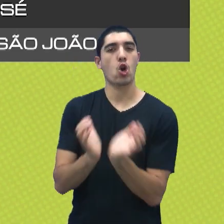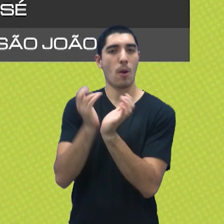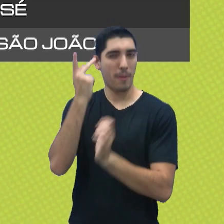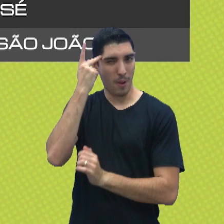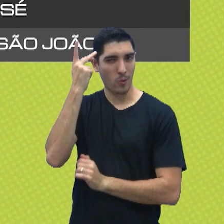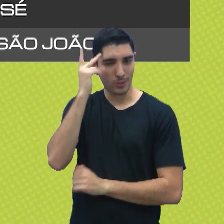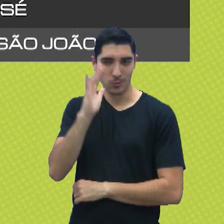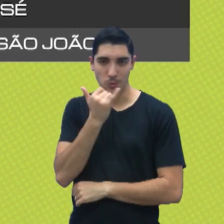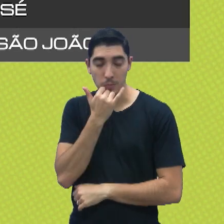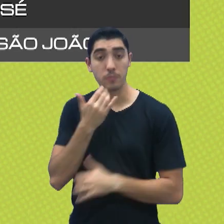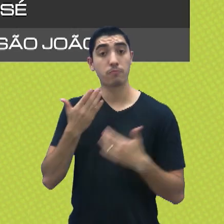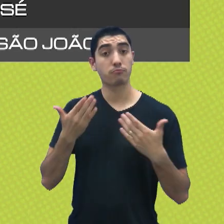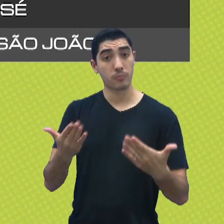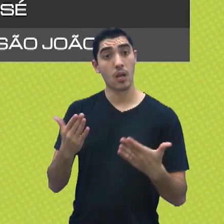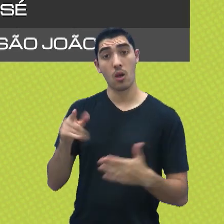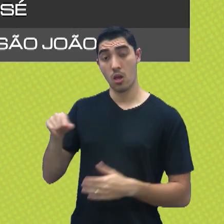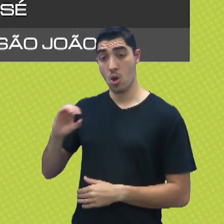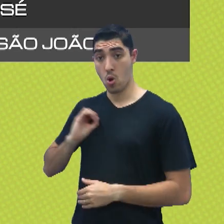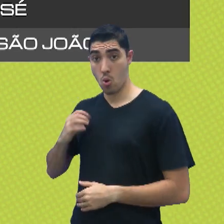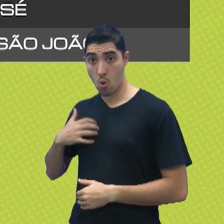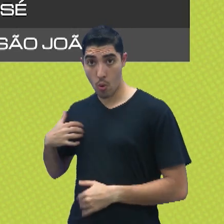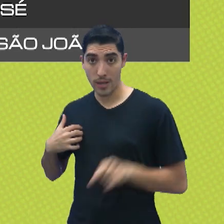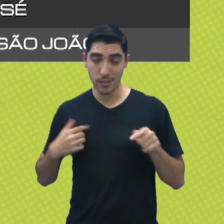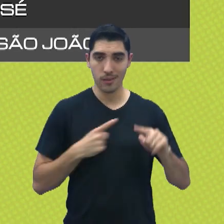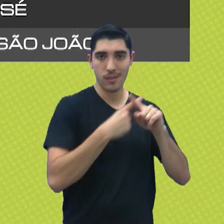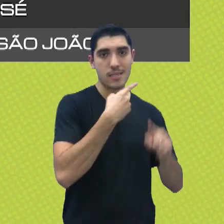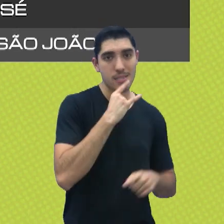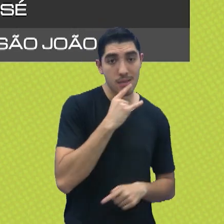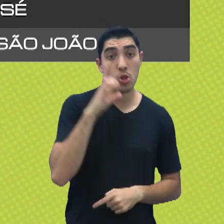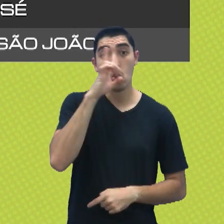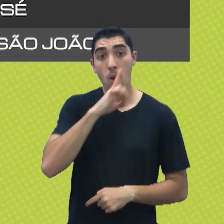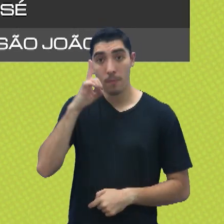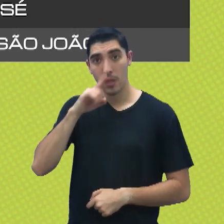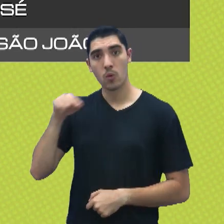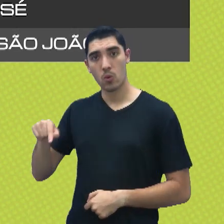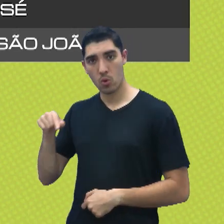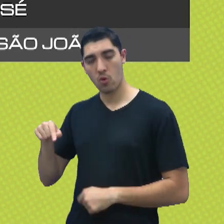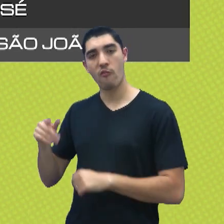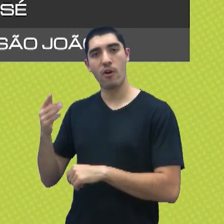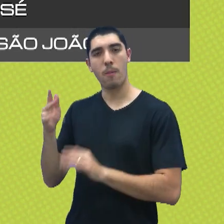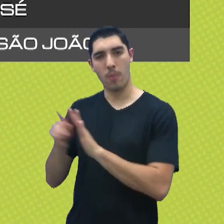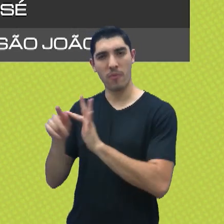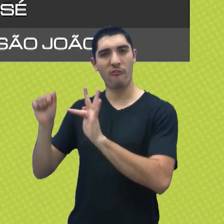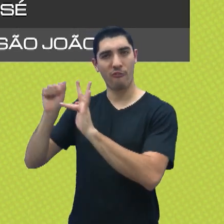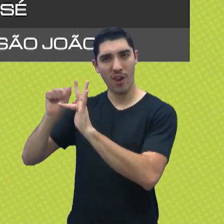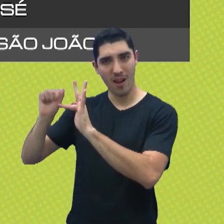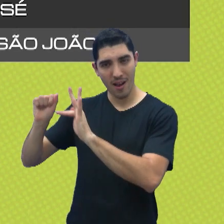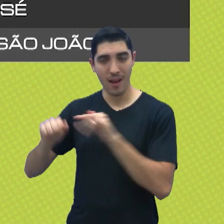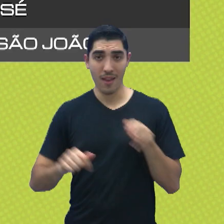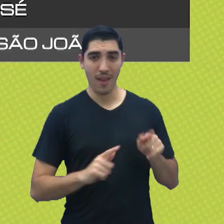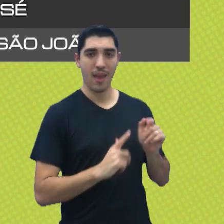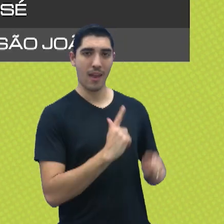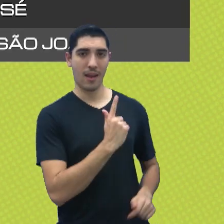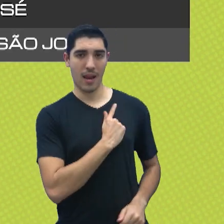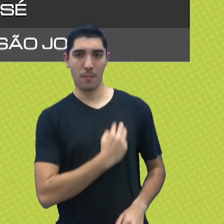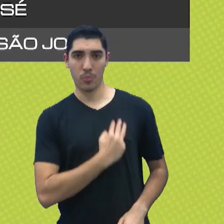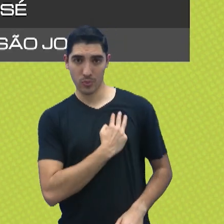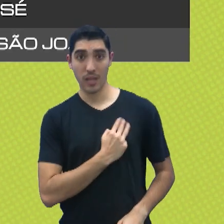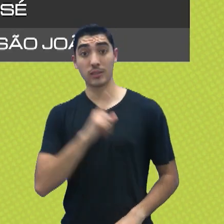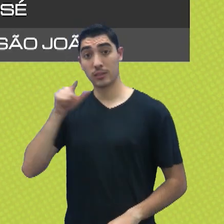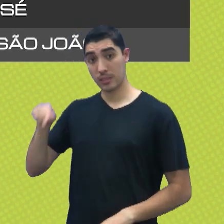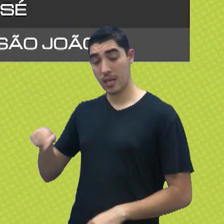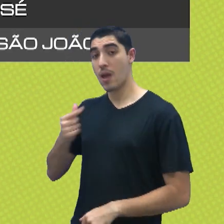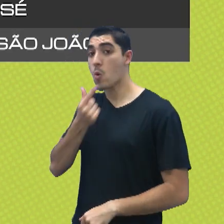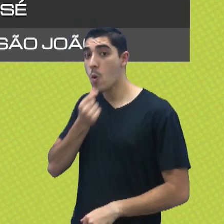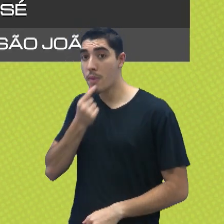começa então com Oeste 15 de Piracicaba, domingo 2 jogos, 10 da manhã tem Francana e Grêmio Prudente, 15 horas Comercial e São José.